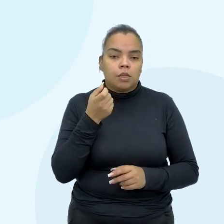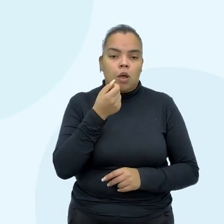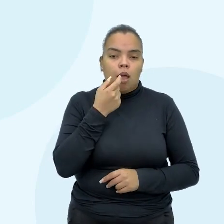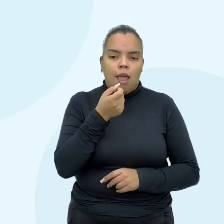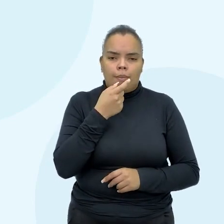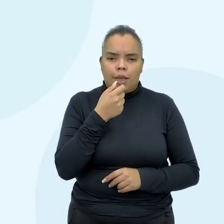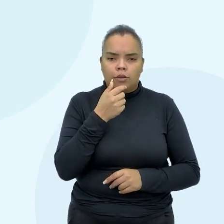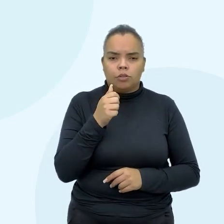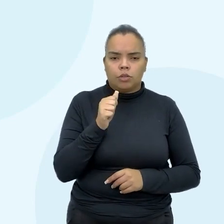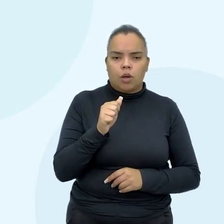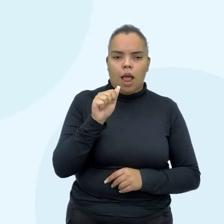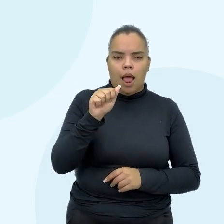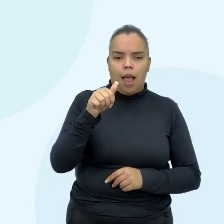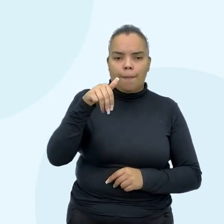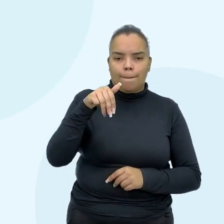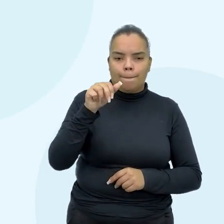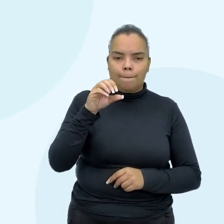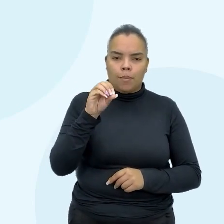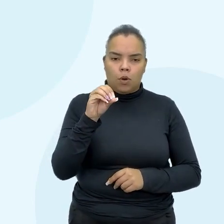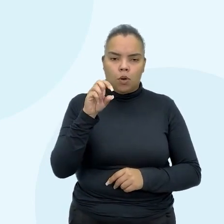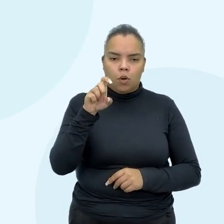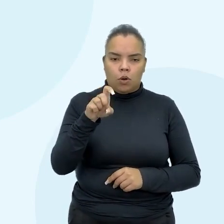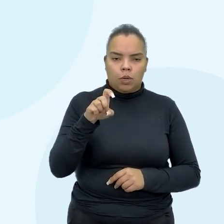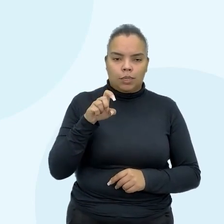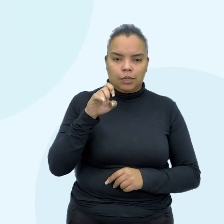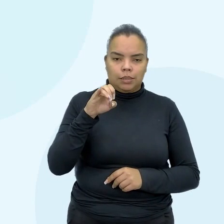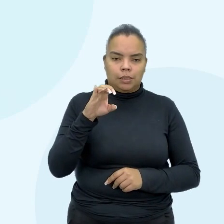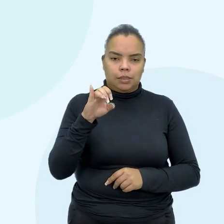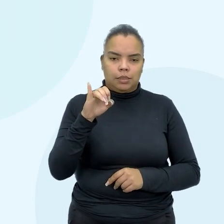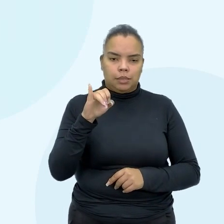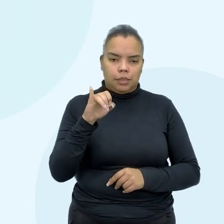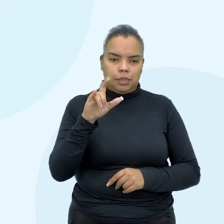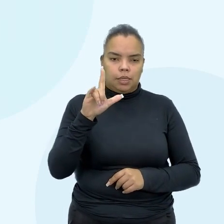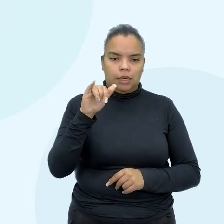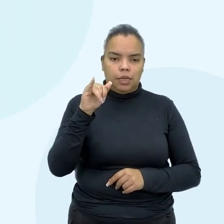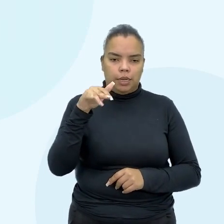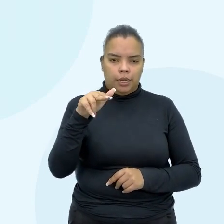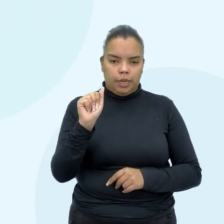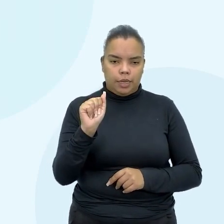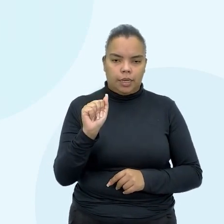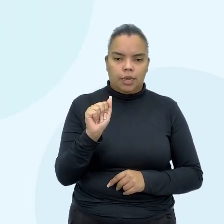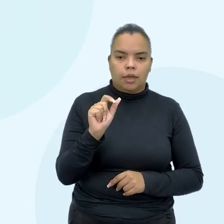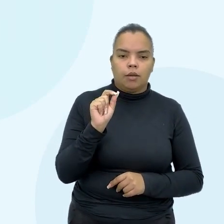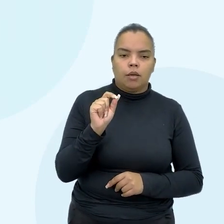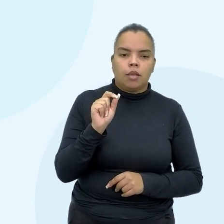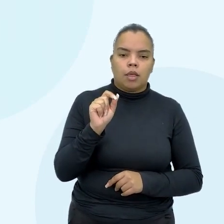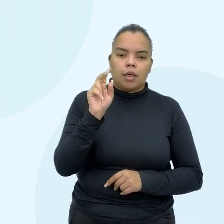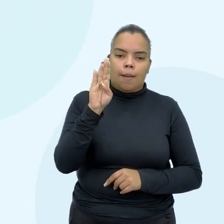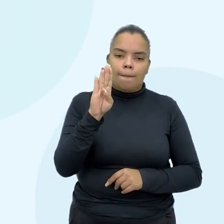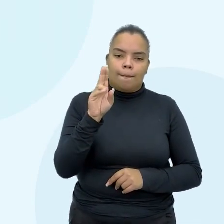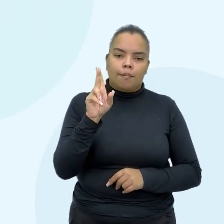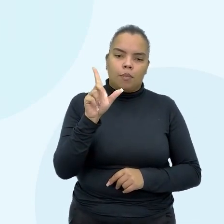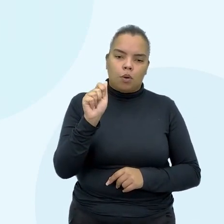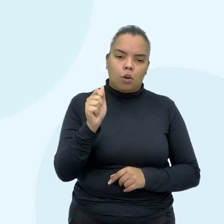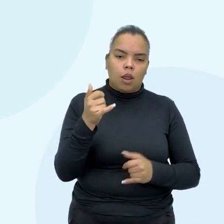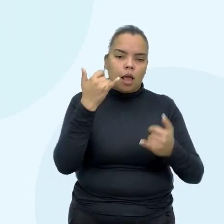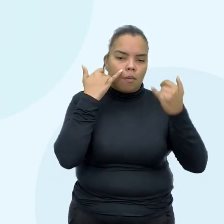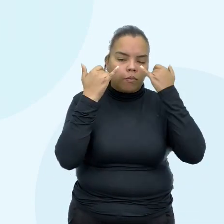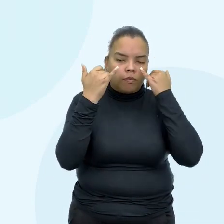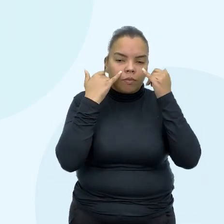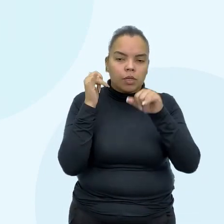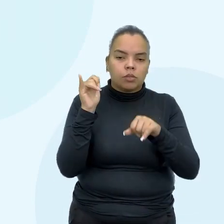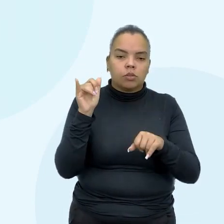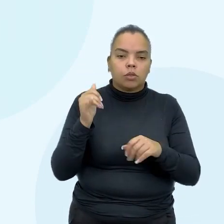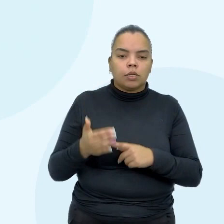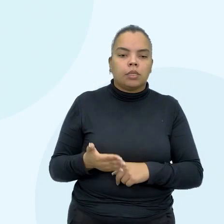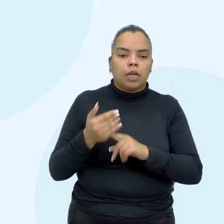um antibiótico muito utilizado no tratamento de infecções não complicadas. Na parte da bula, informações técnicas, será indicado como meia-vida